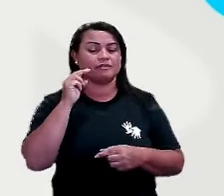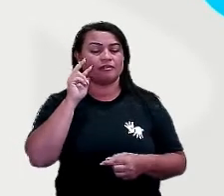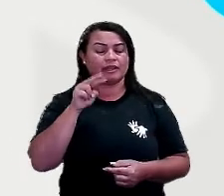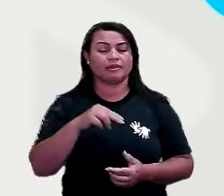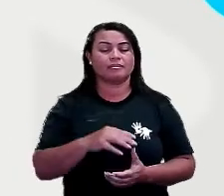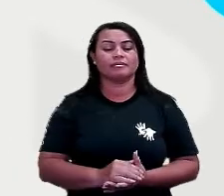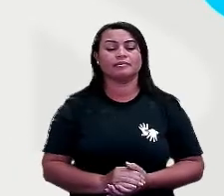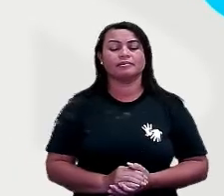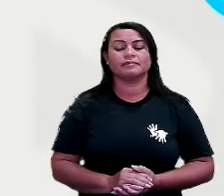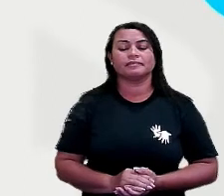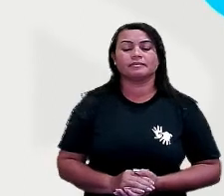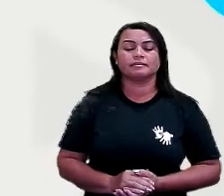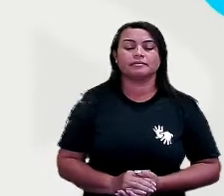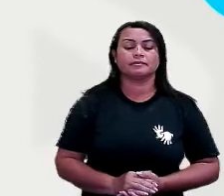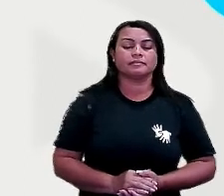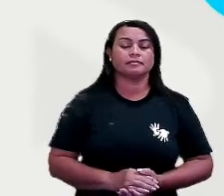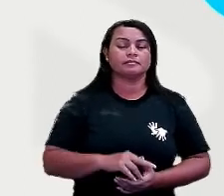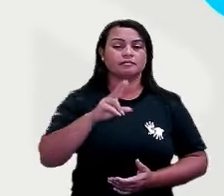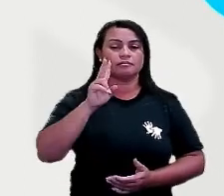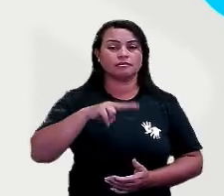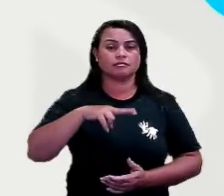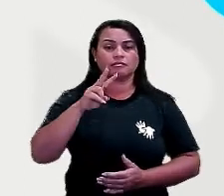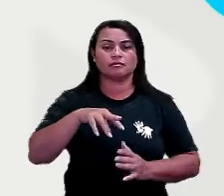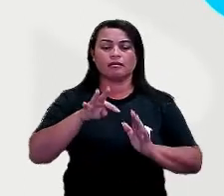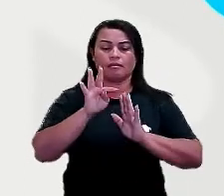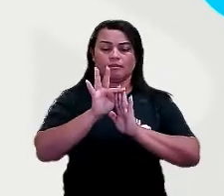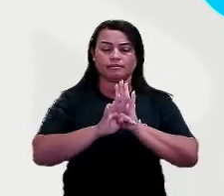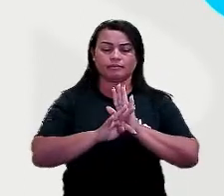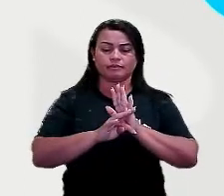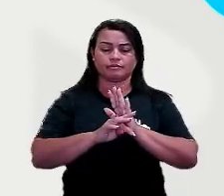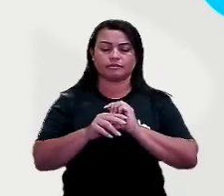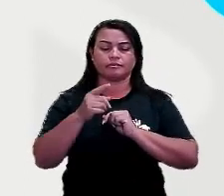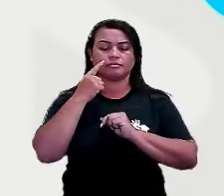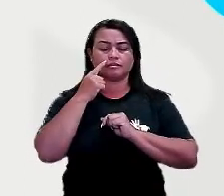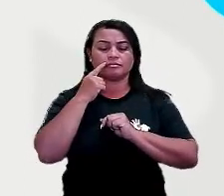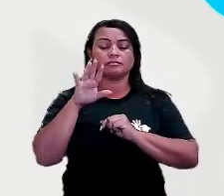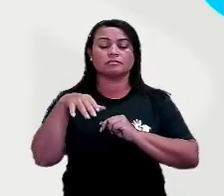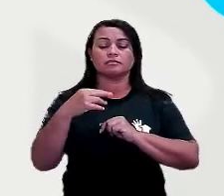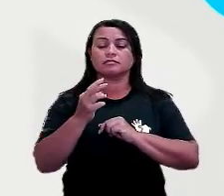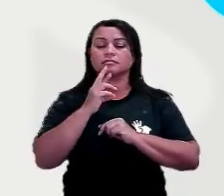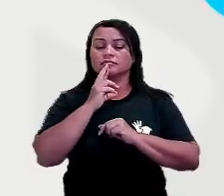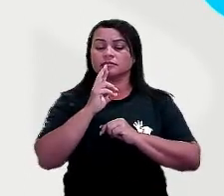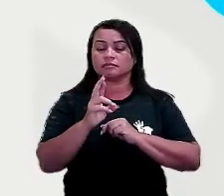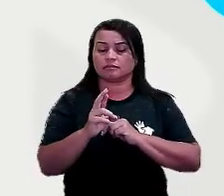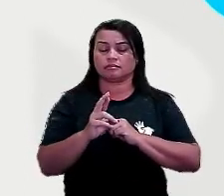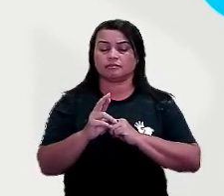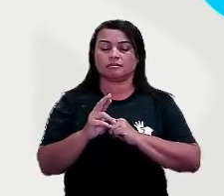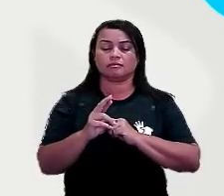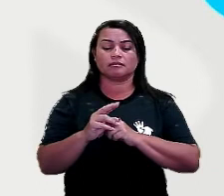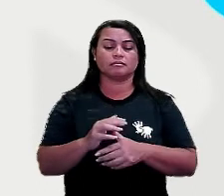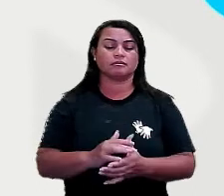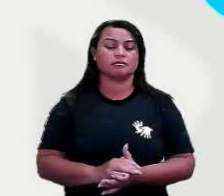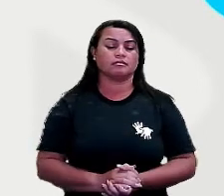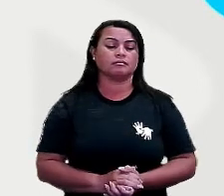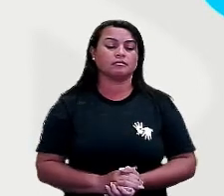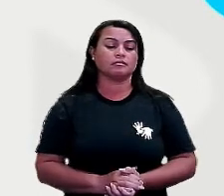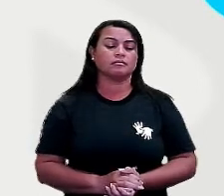vocês. Então vejam só. Vou ler o texto para vocês e a gente vai ver aqui quais são os porquês que vão se encaixar.